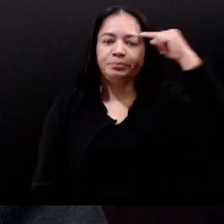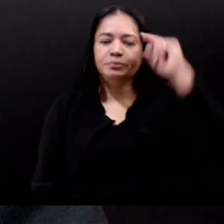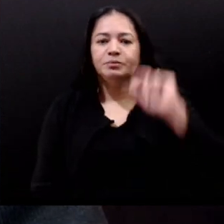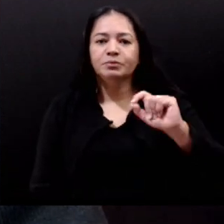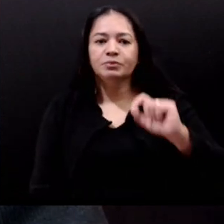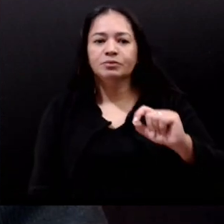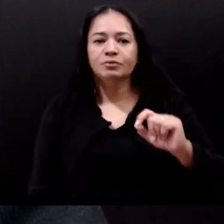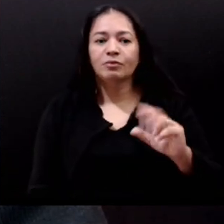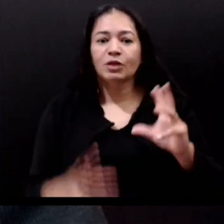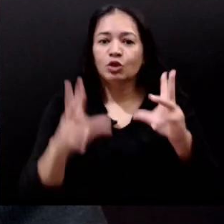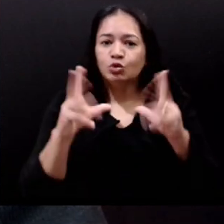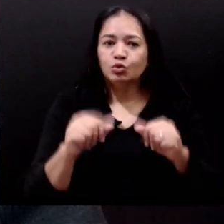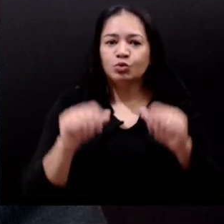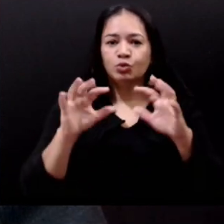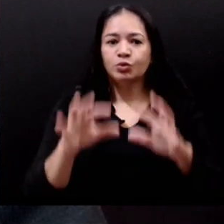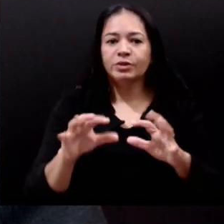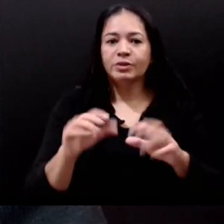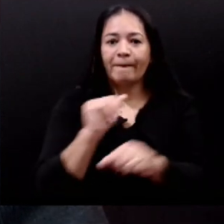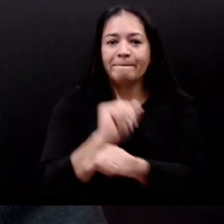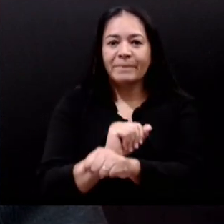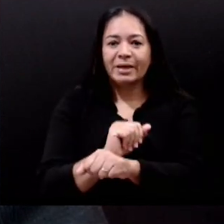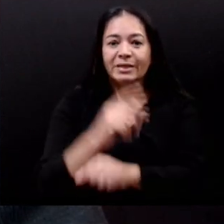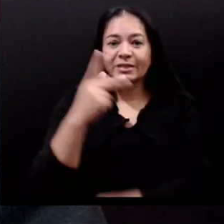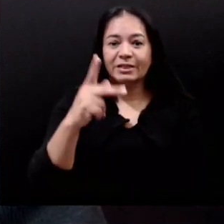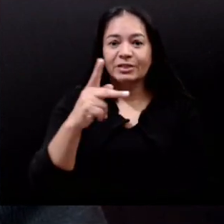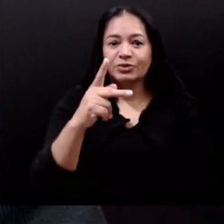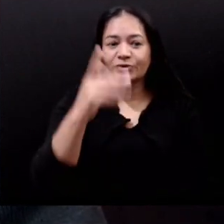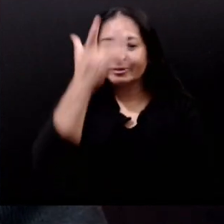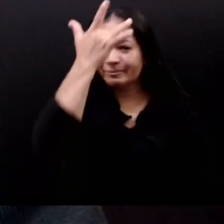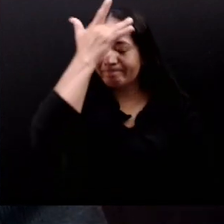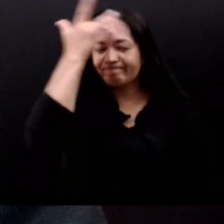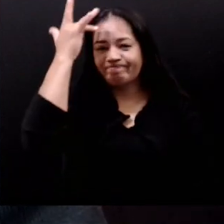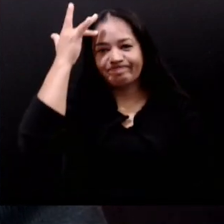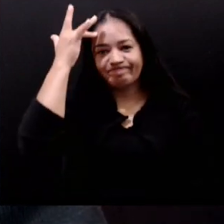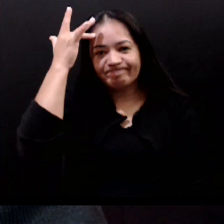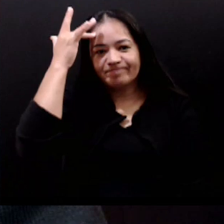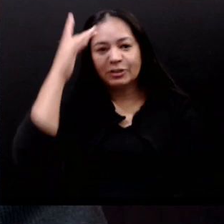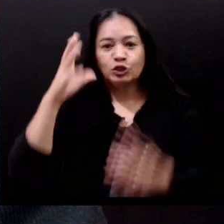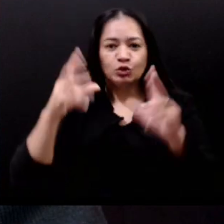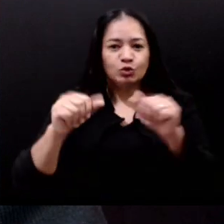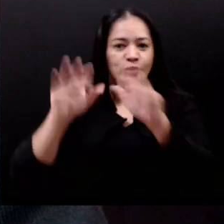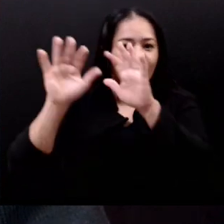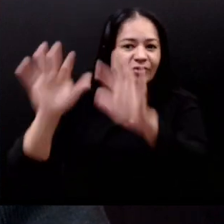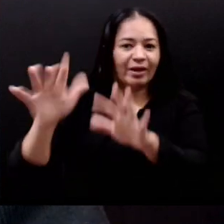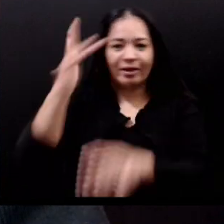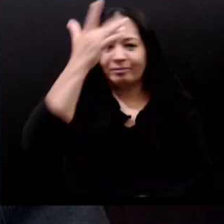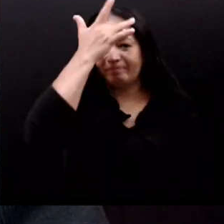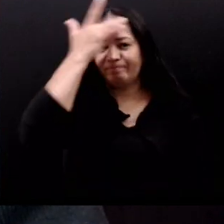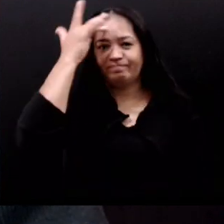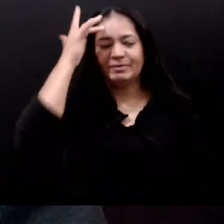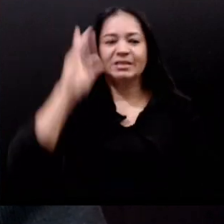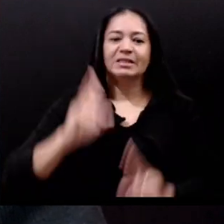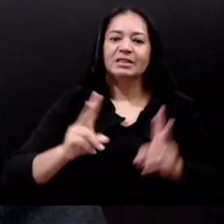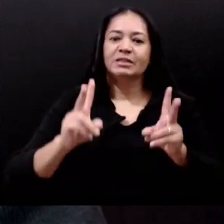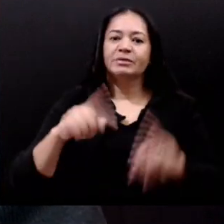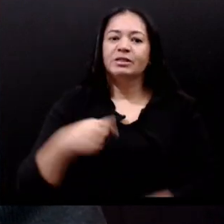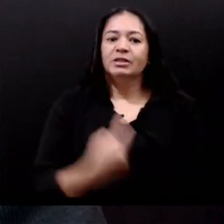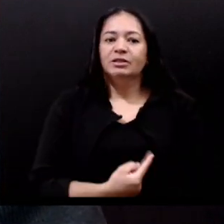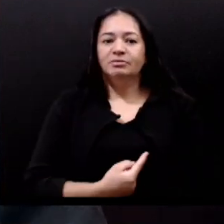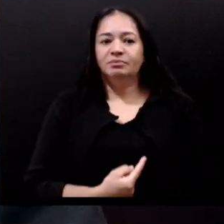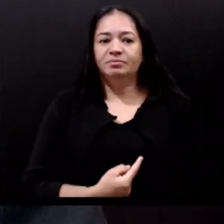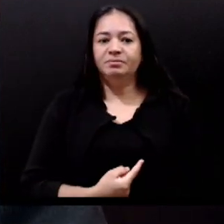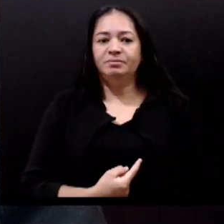isso para na sua saúde mental, tá, tudo isso vai parar lá. Sempre quando nós deixamos de fazer alguma coisa